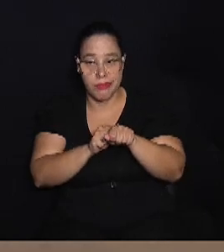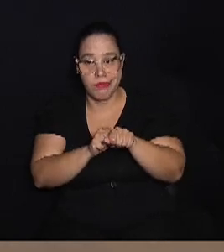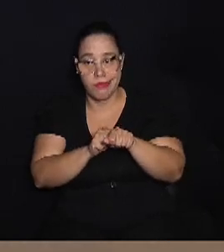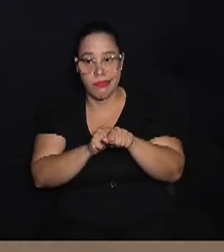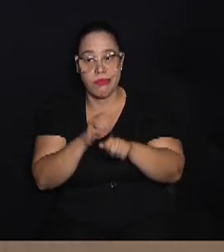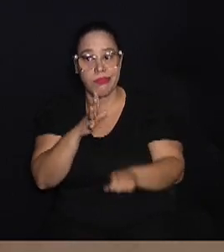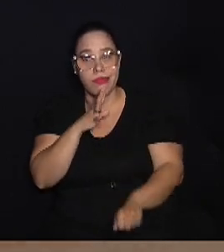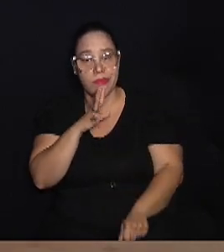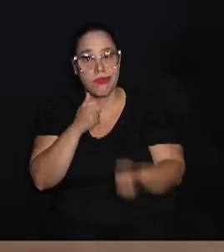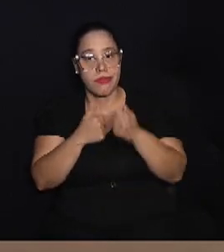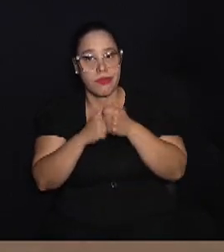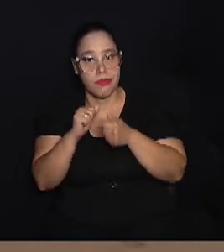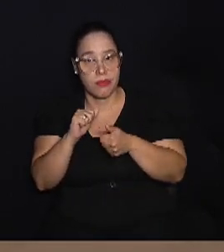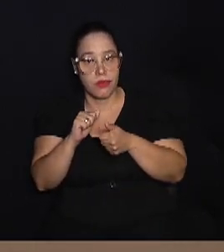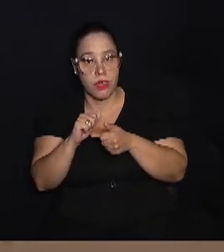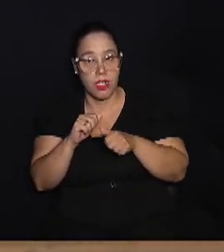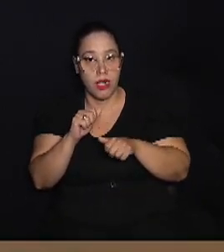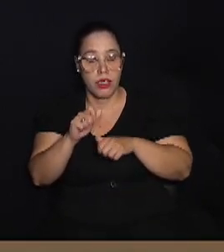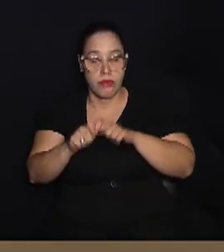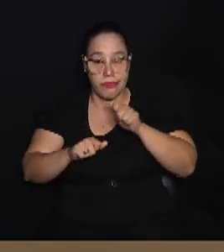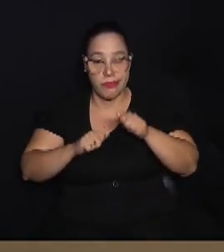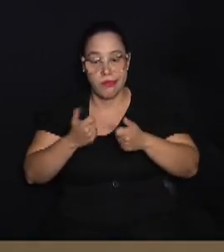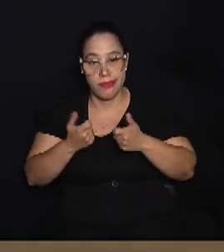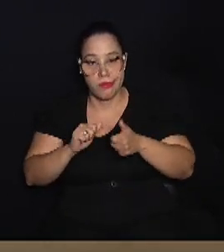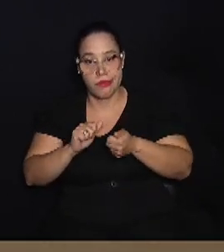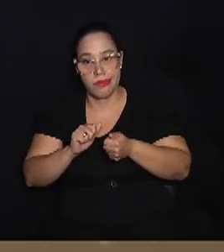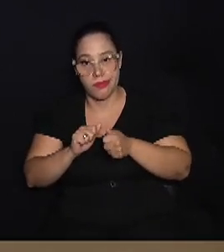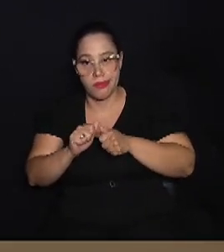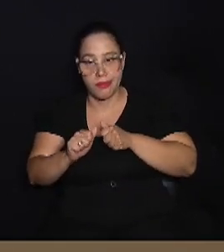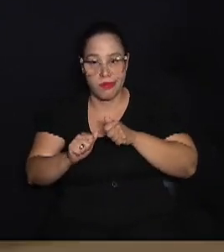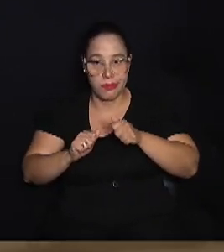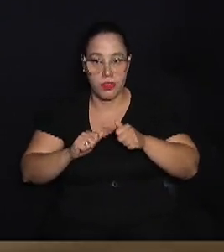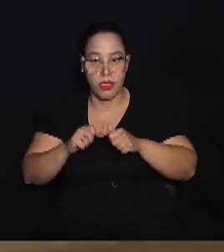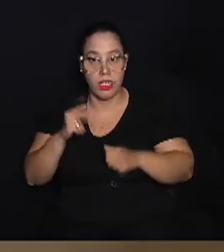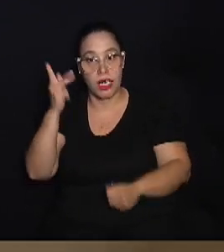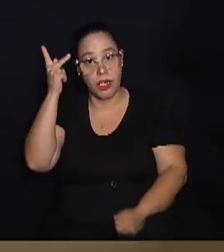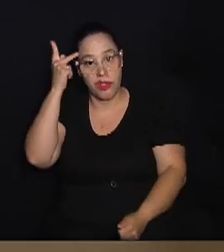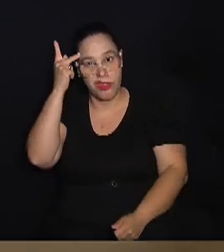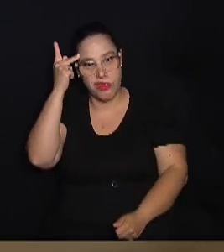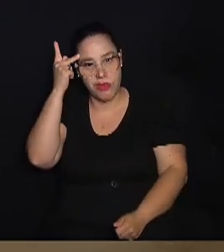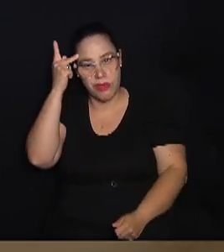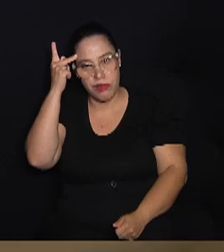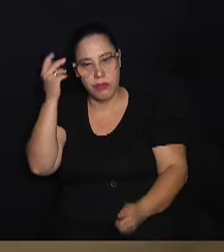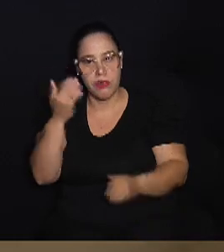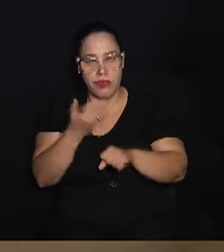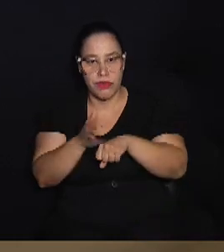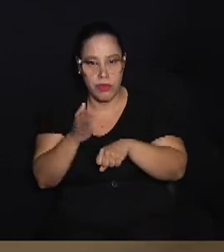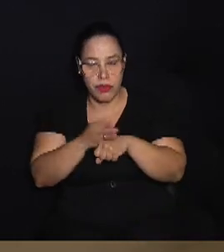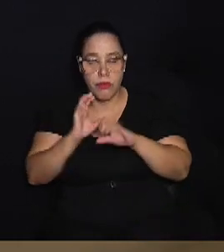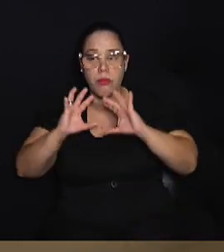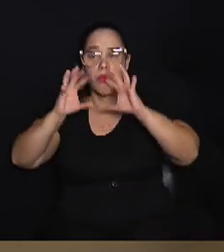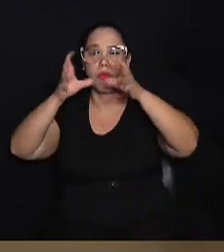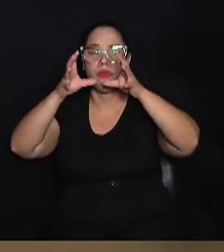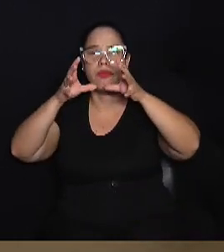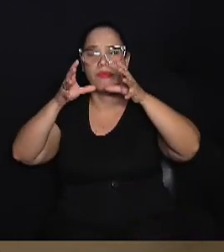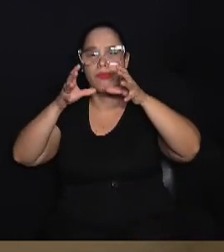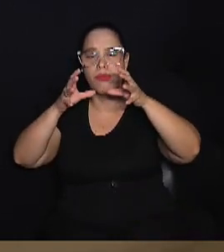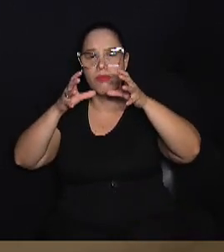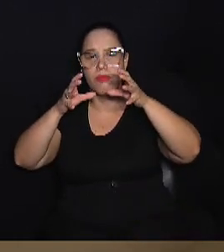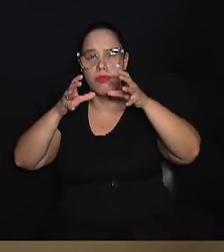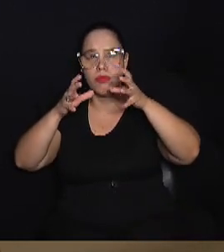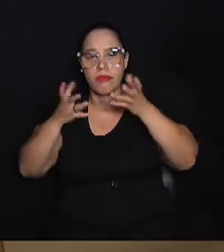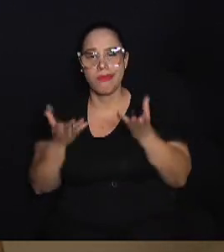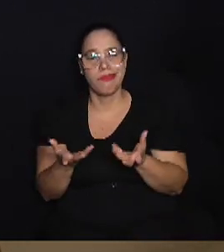conheci o esporte através da minha reabilitação. E foi lá no Industri Motor em São Paulo. Eu treinava basquete com o pessoal lá, mas aí, como eu sou tetra,